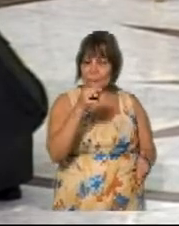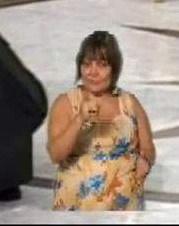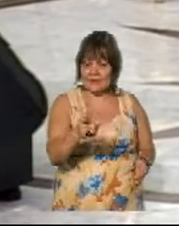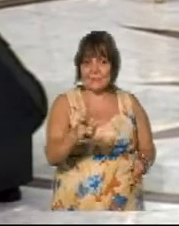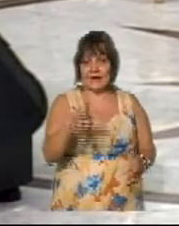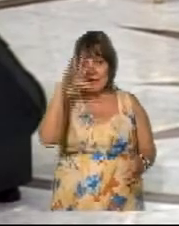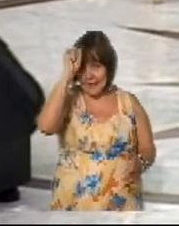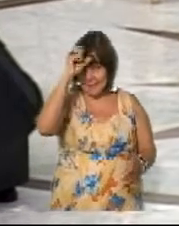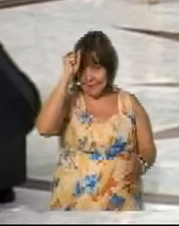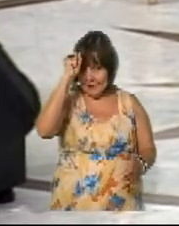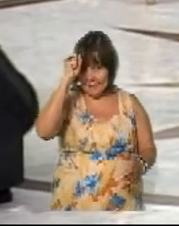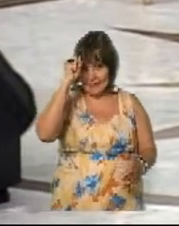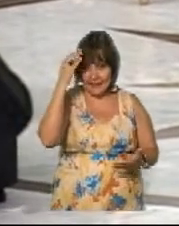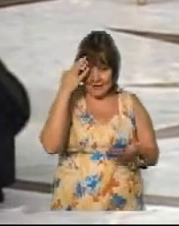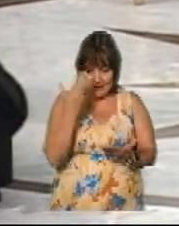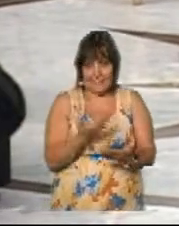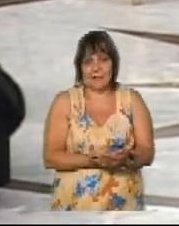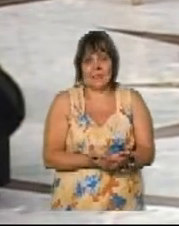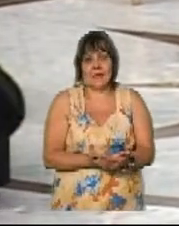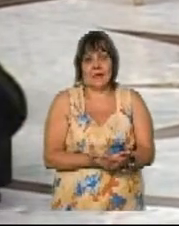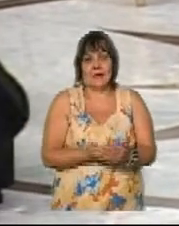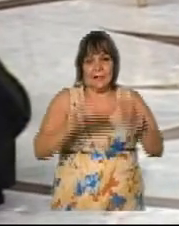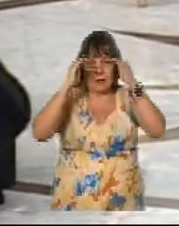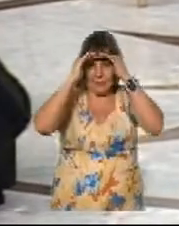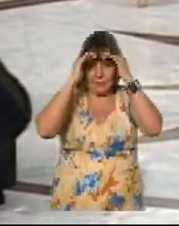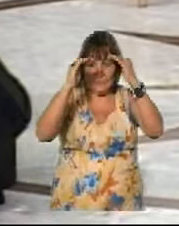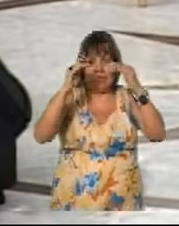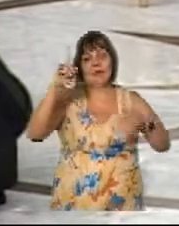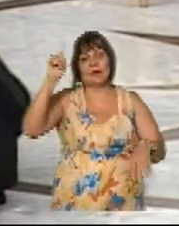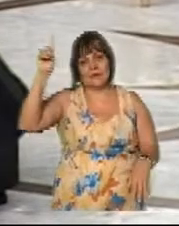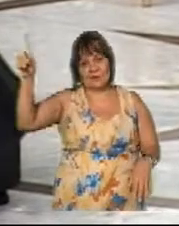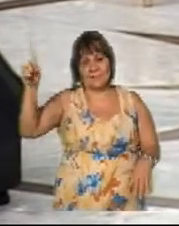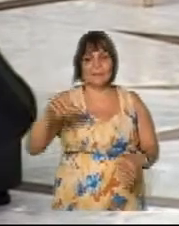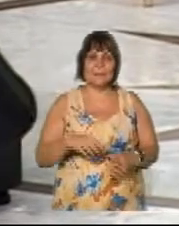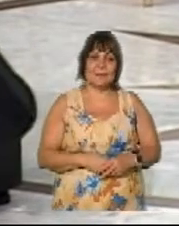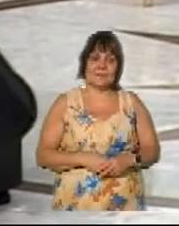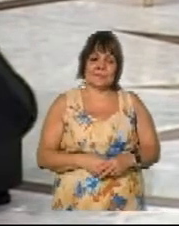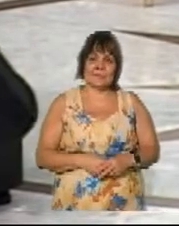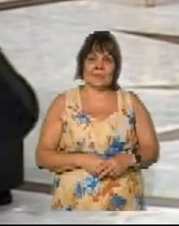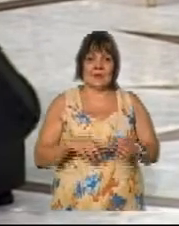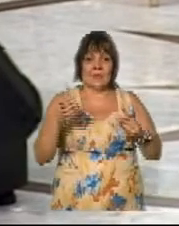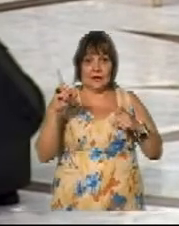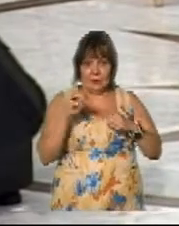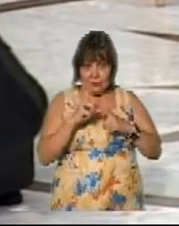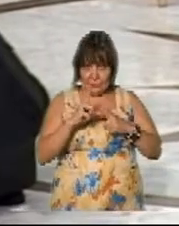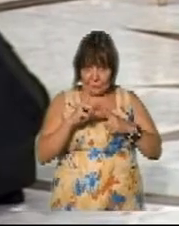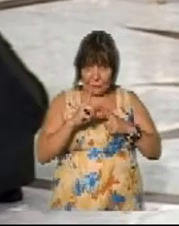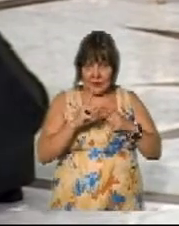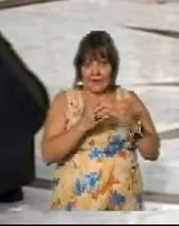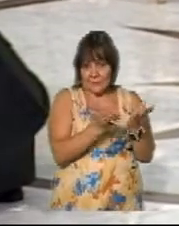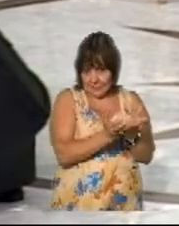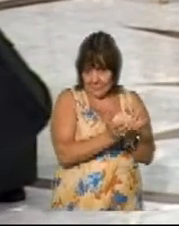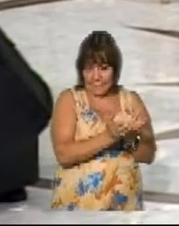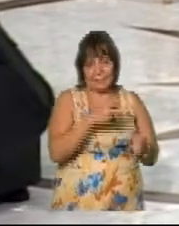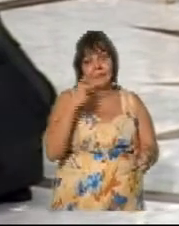instruções do mestre, do rabi, aquele que veio para servir. No livro de Lucas 5:5,